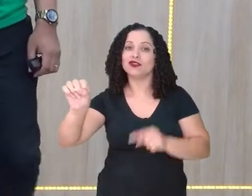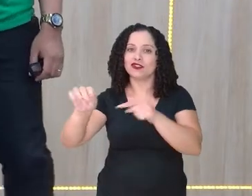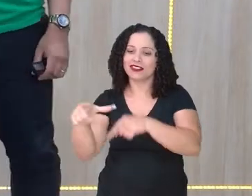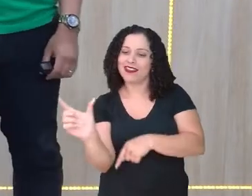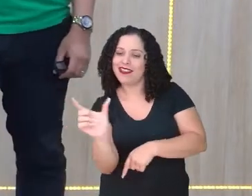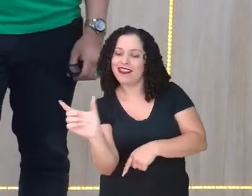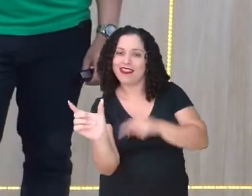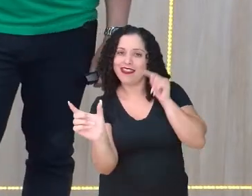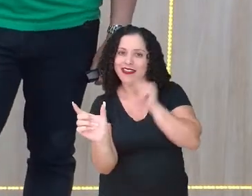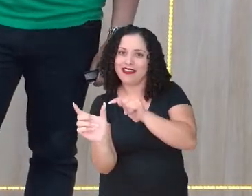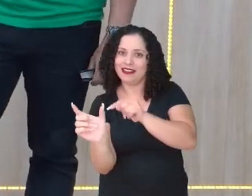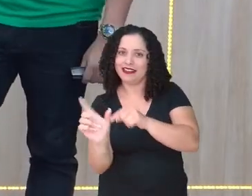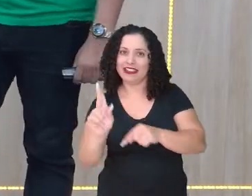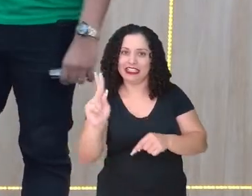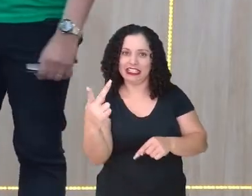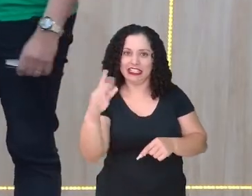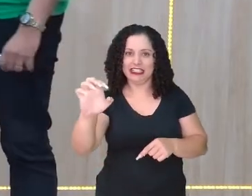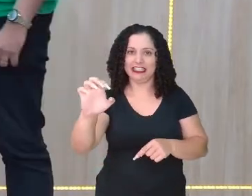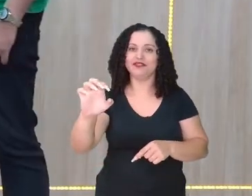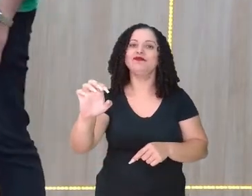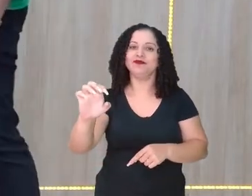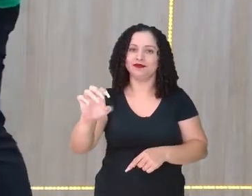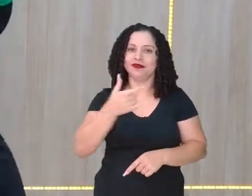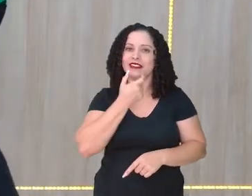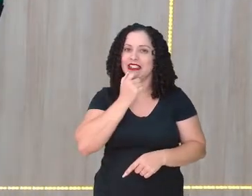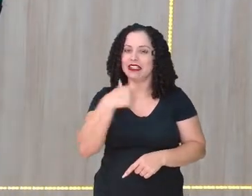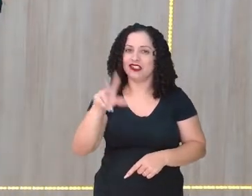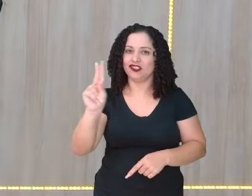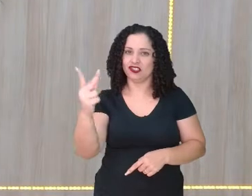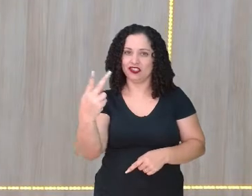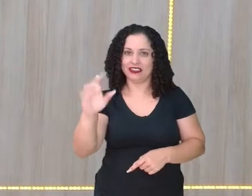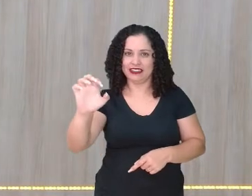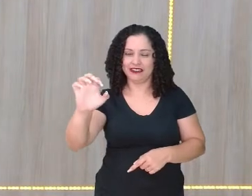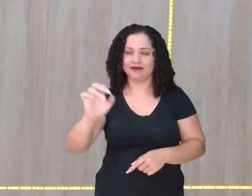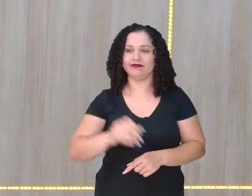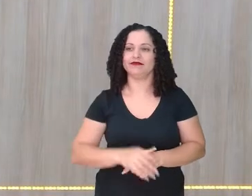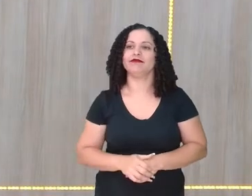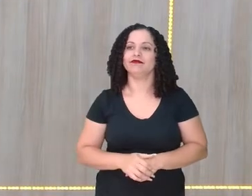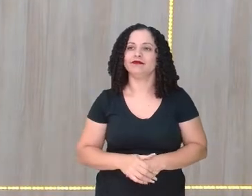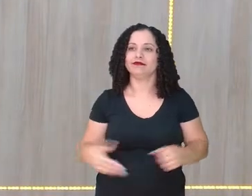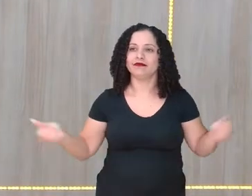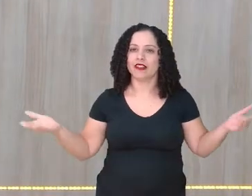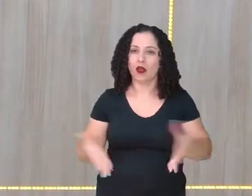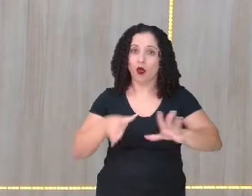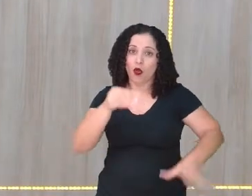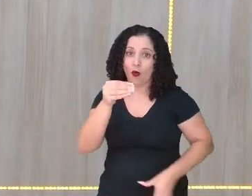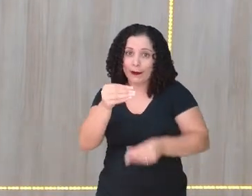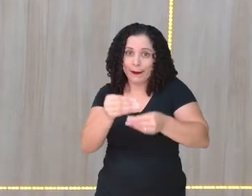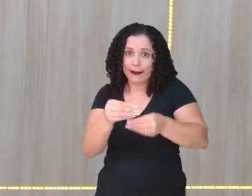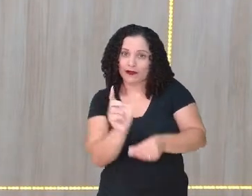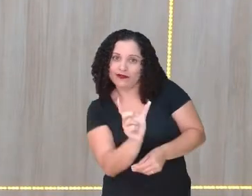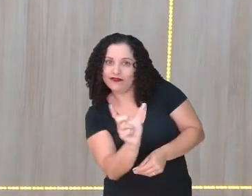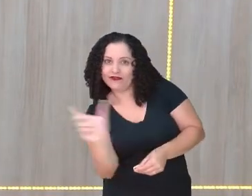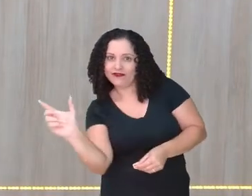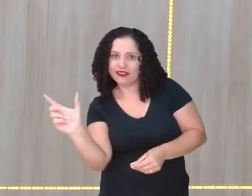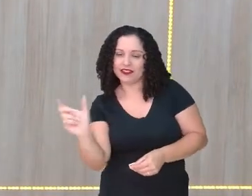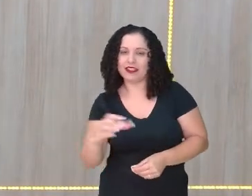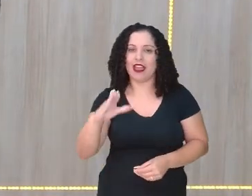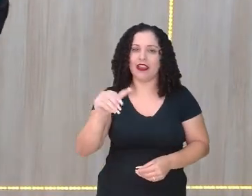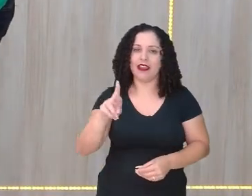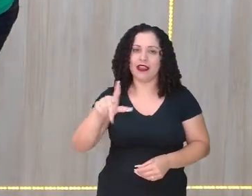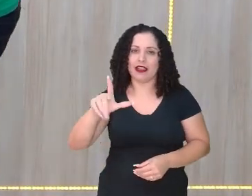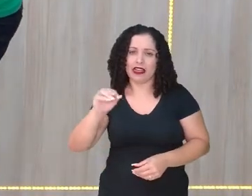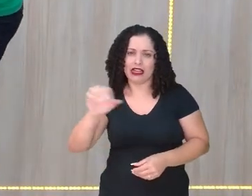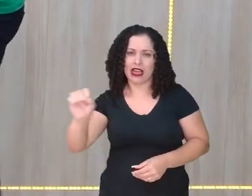he, ele, tá bom? Então vamos lá, uma outra frase. Ou melhor, um complemento. Carlos é a